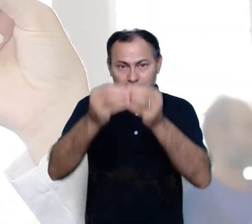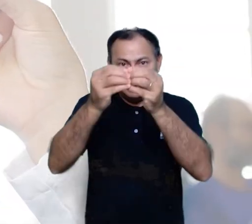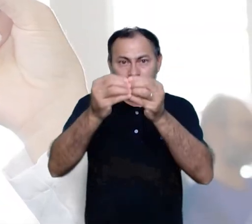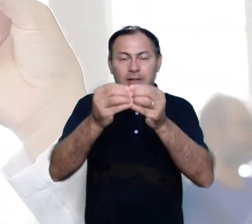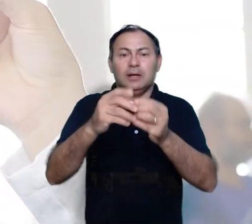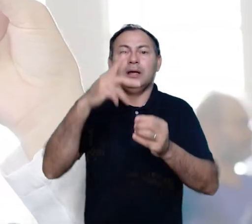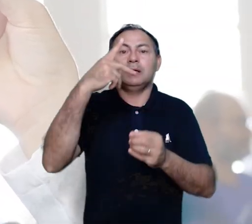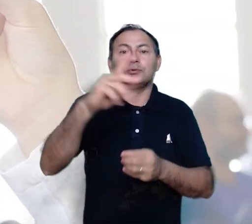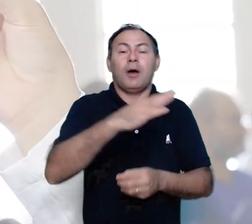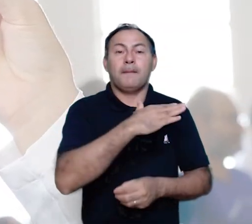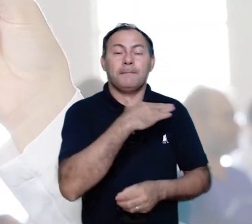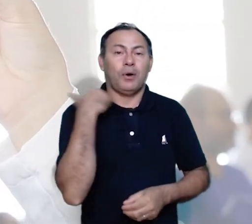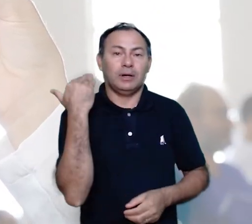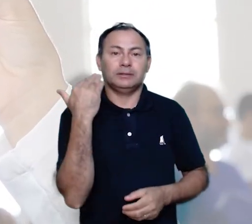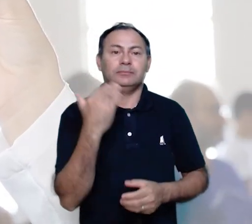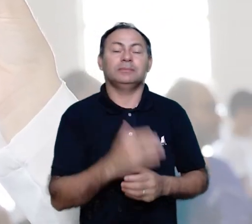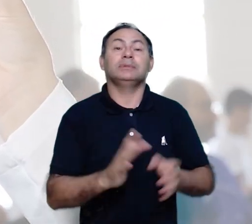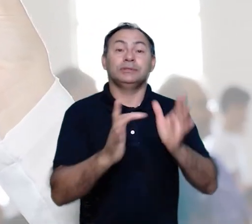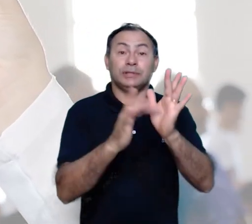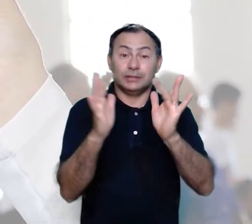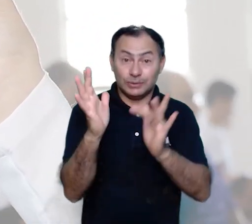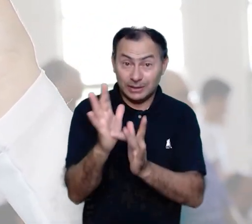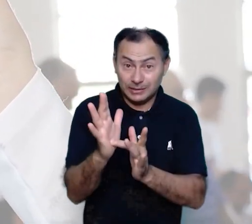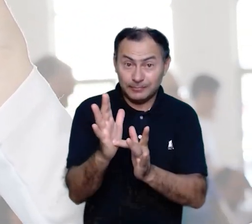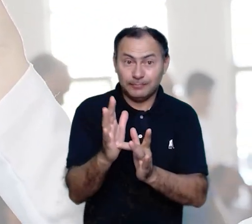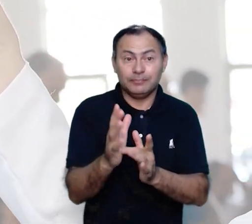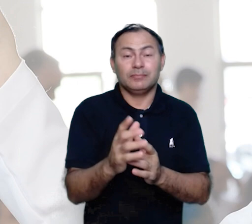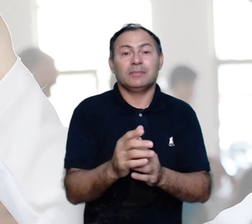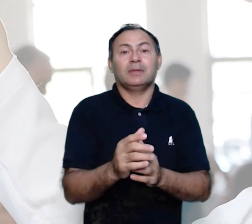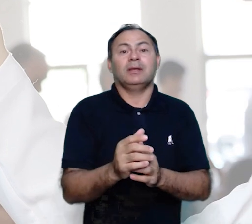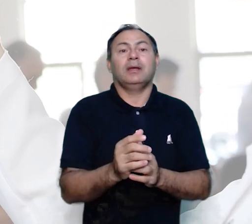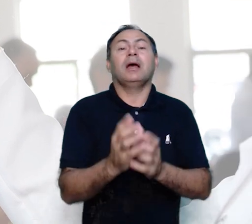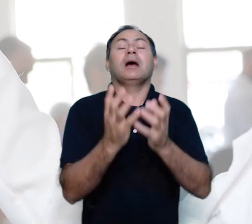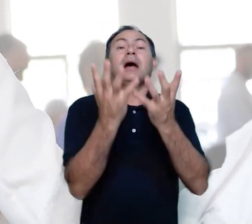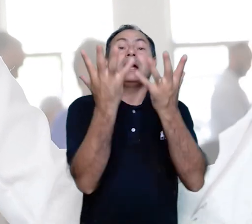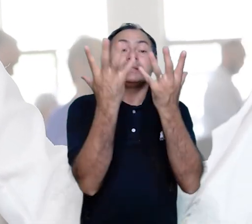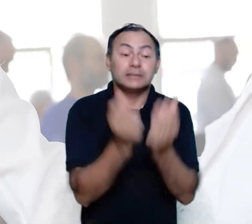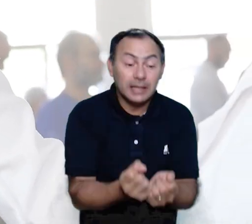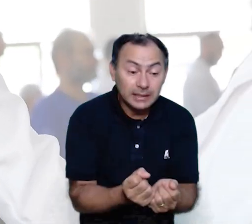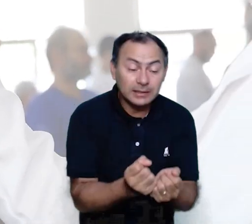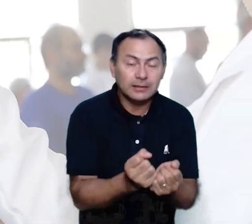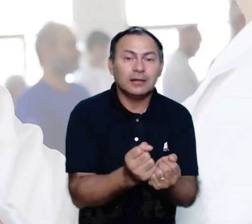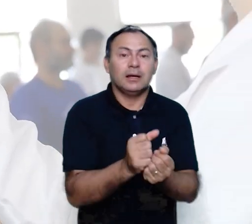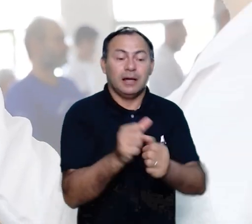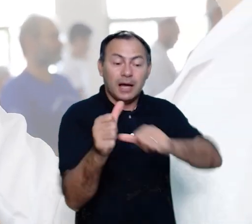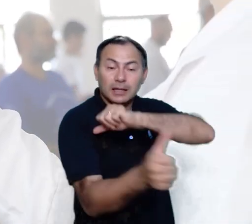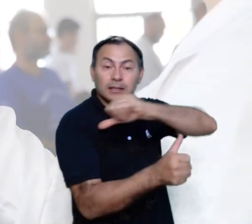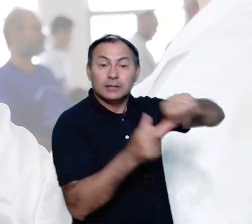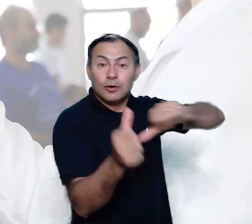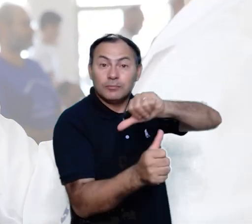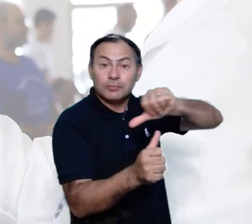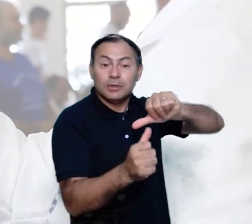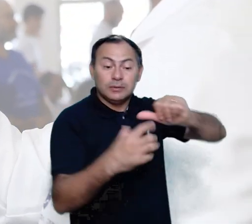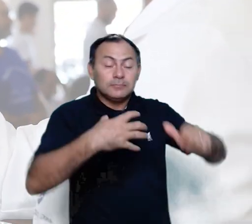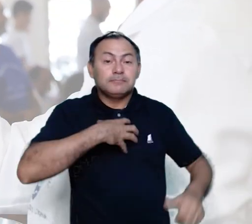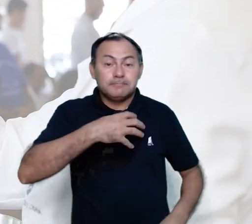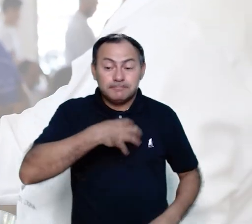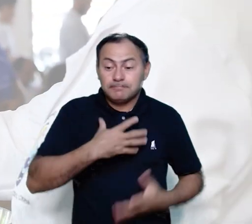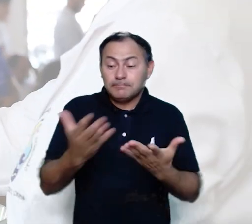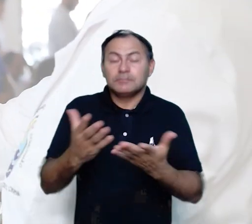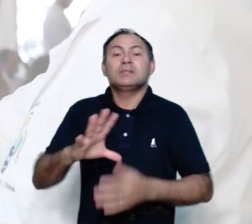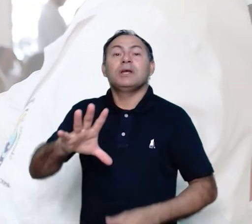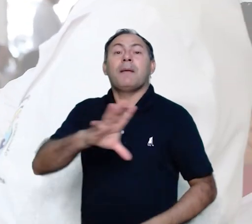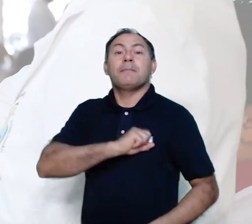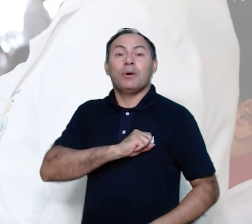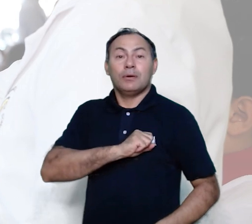da ceia, a sua morte, Jesus a aceita e a transforma